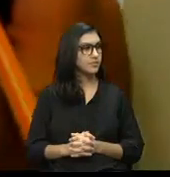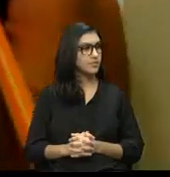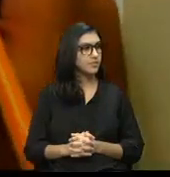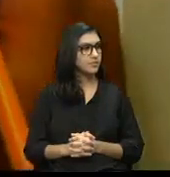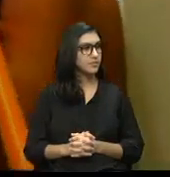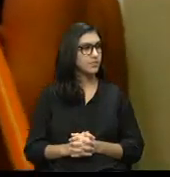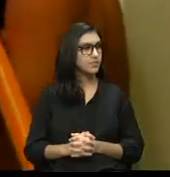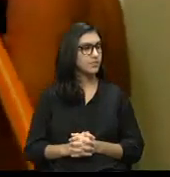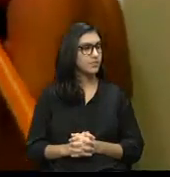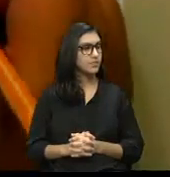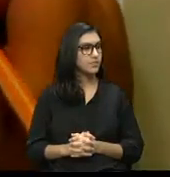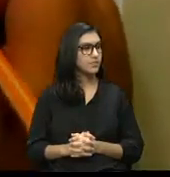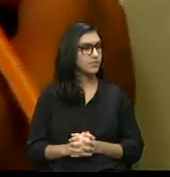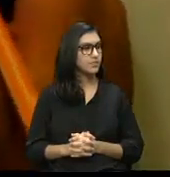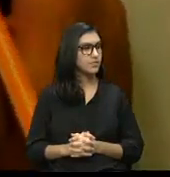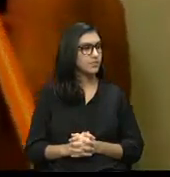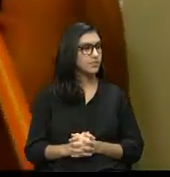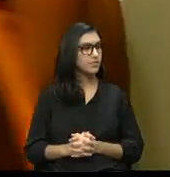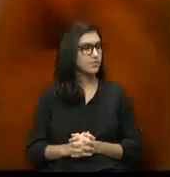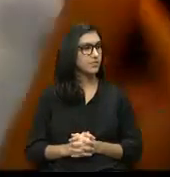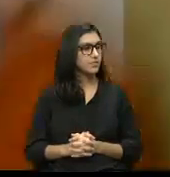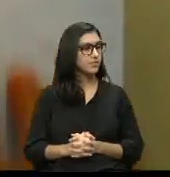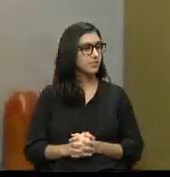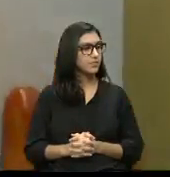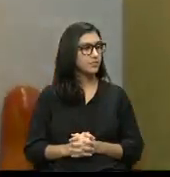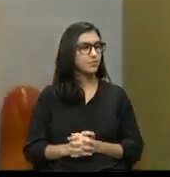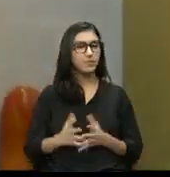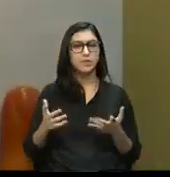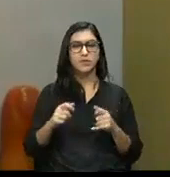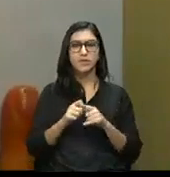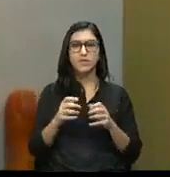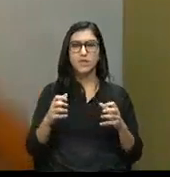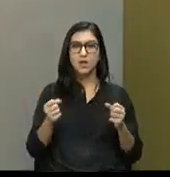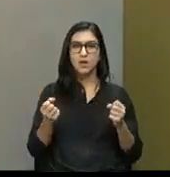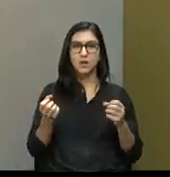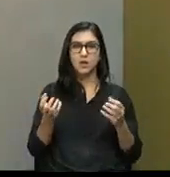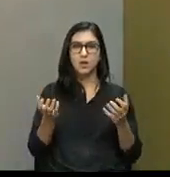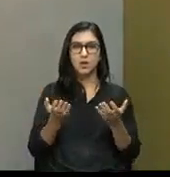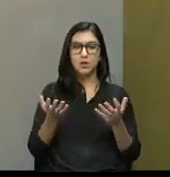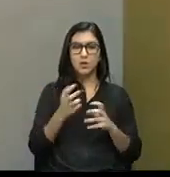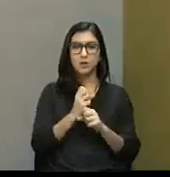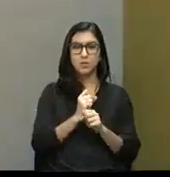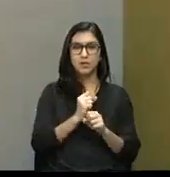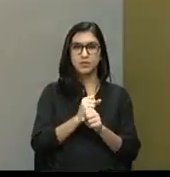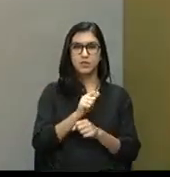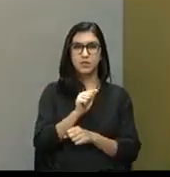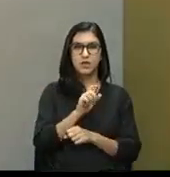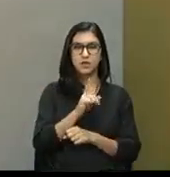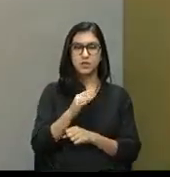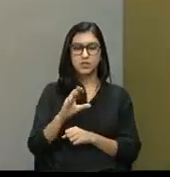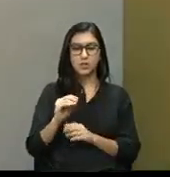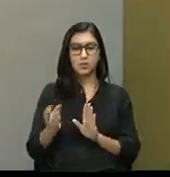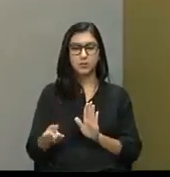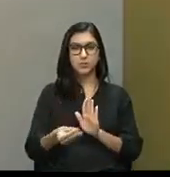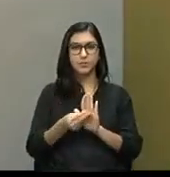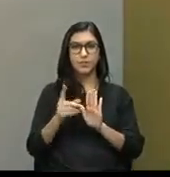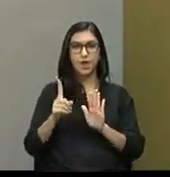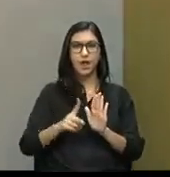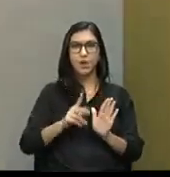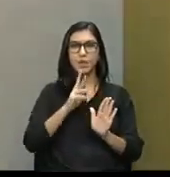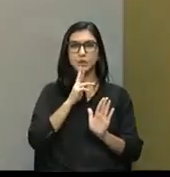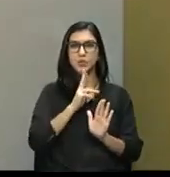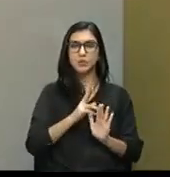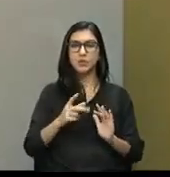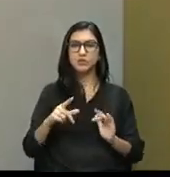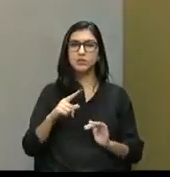Então, fazemos aqui essa operação agora de adição. Então, a resultante, eu